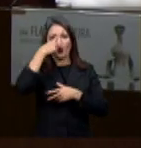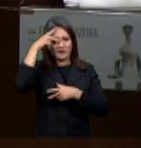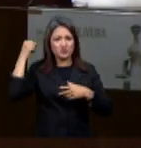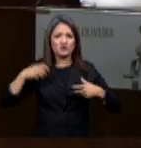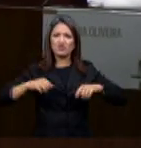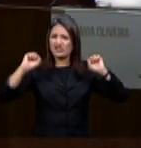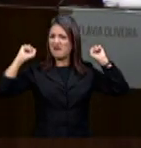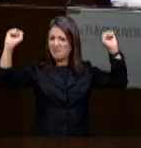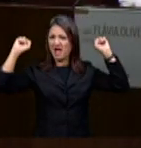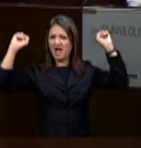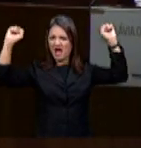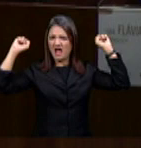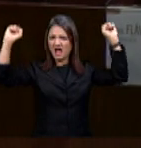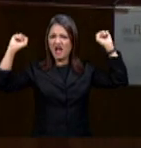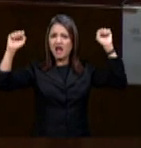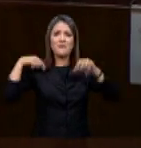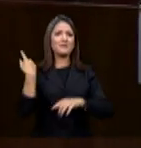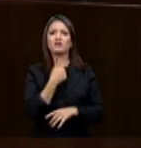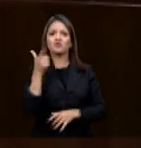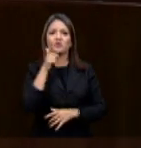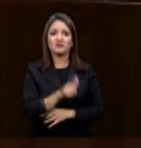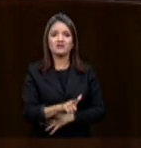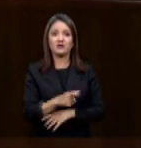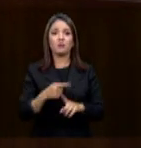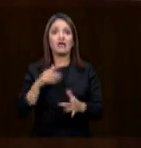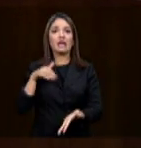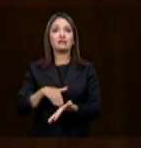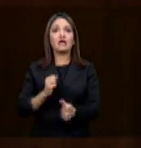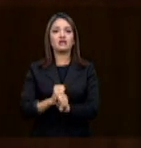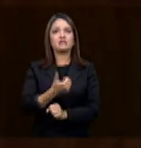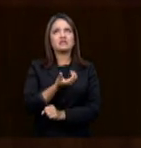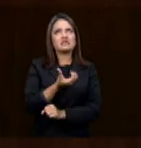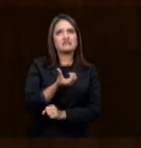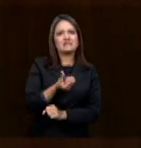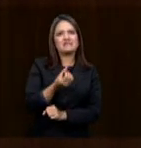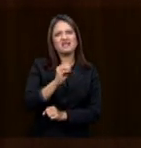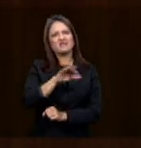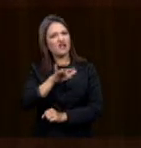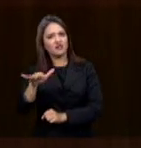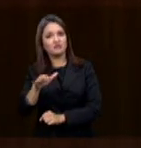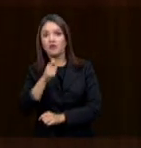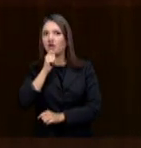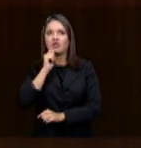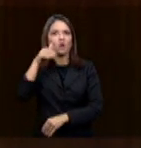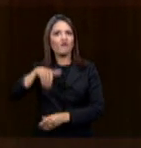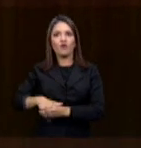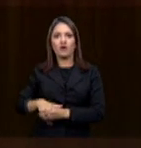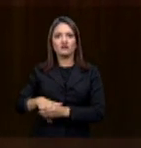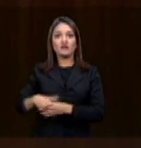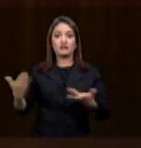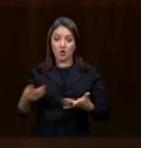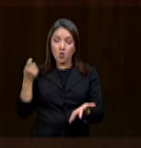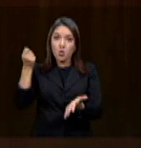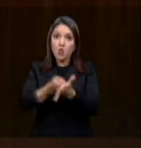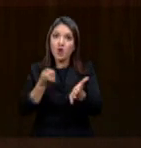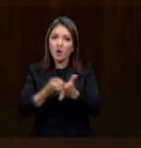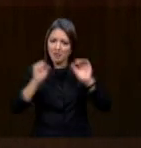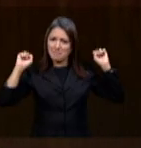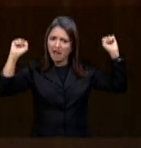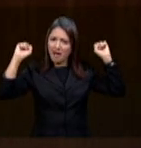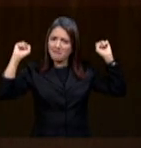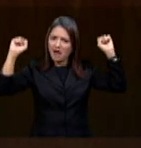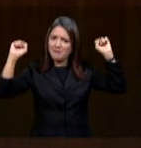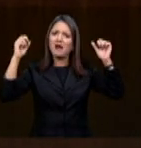poder fazer com que a gente fizesse que até 60 e poucos a gente não voltava ainda então assim é uma luta Como diz a ministra Cristina